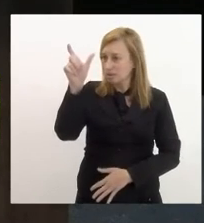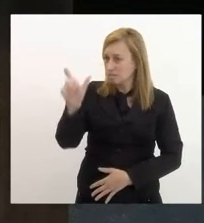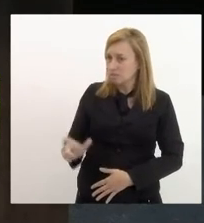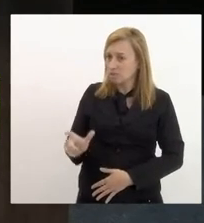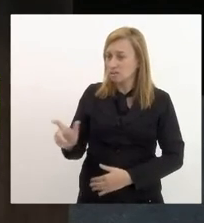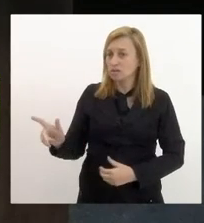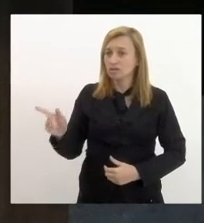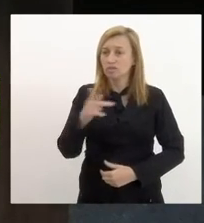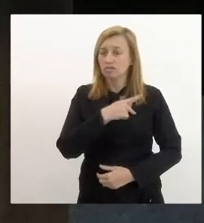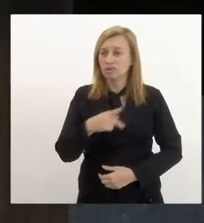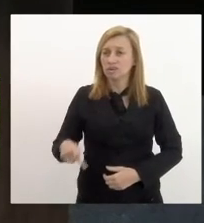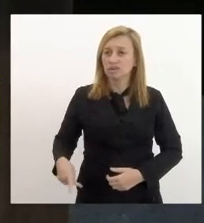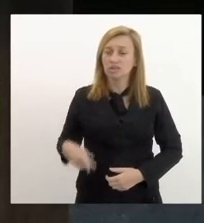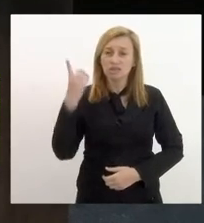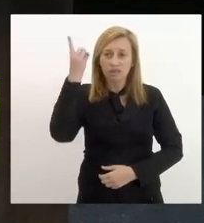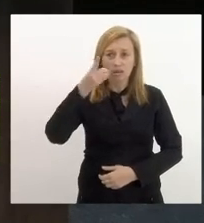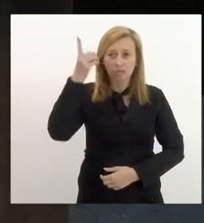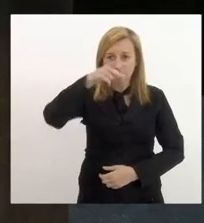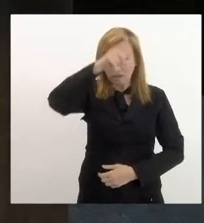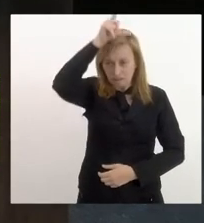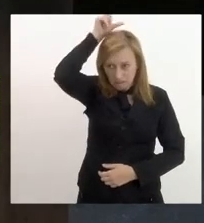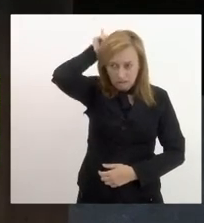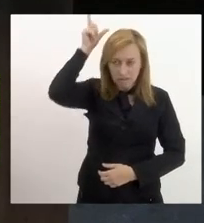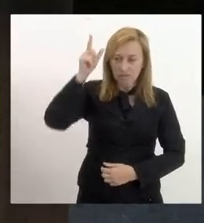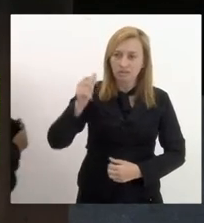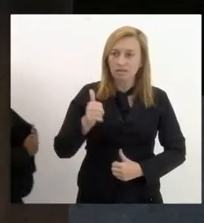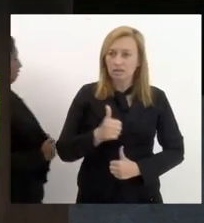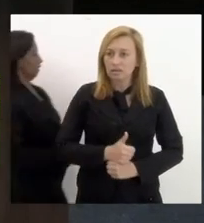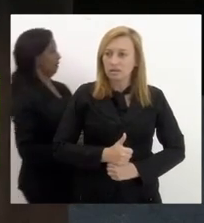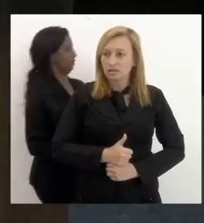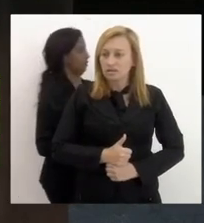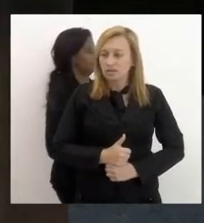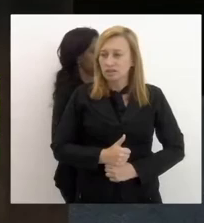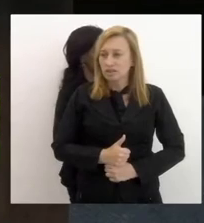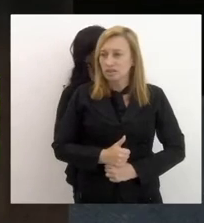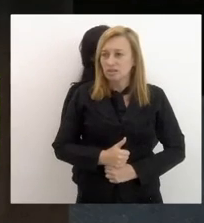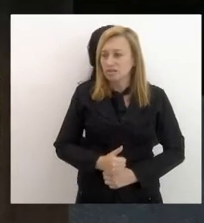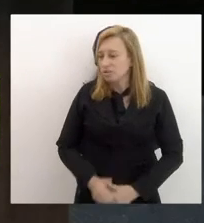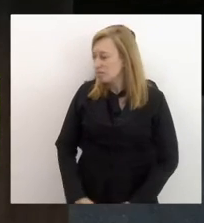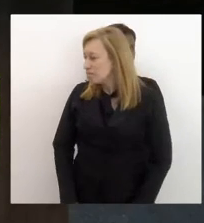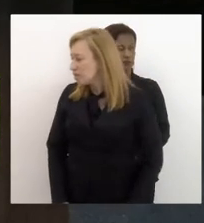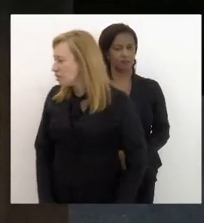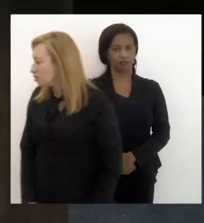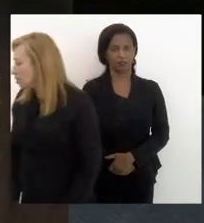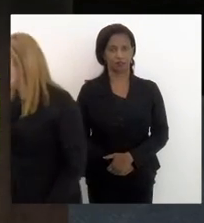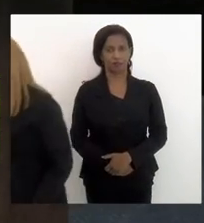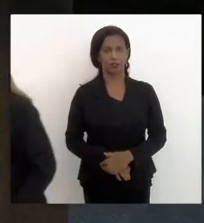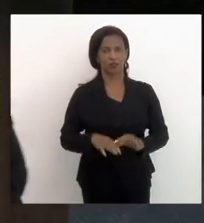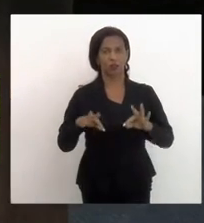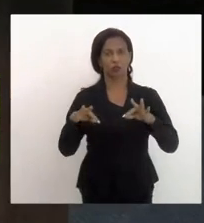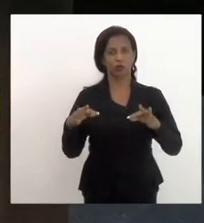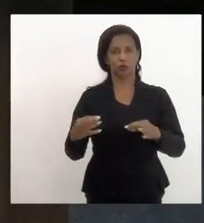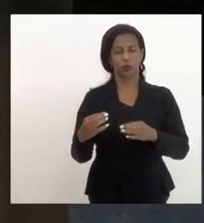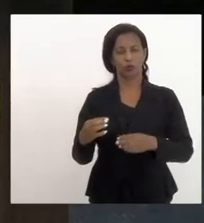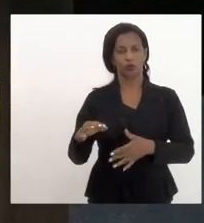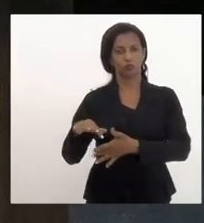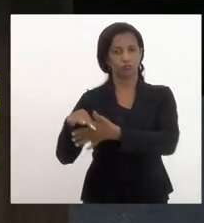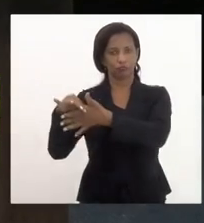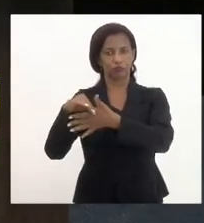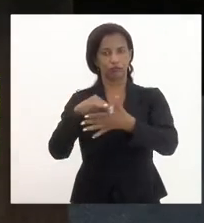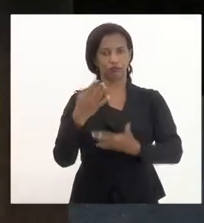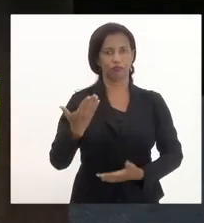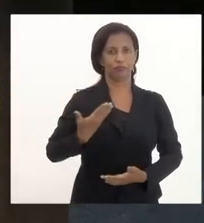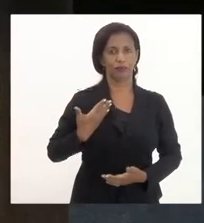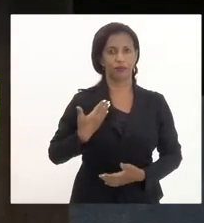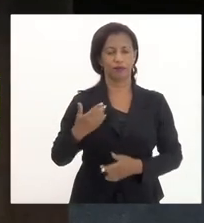estado nos Paulo é saudar todos os representantes da mesa todas as autoridades todos os